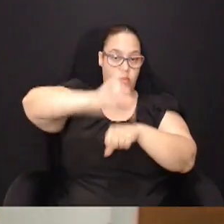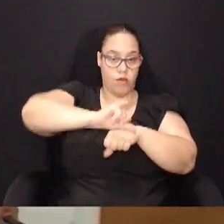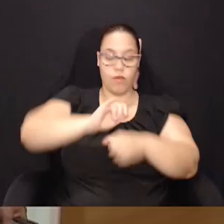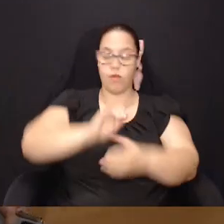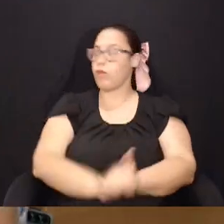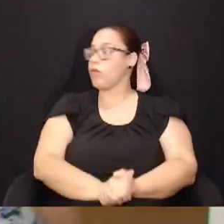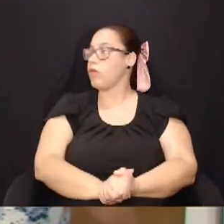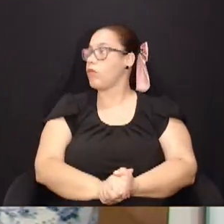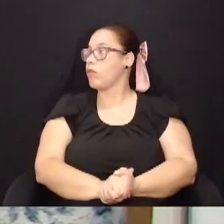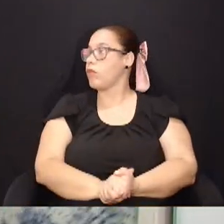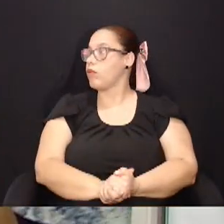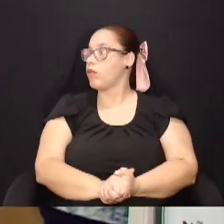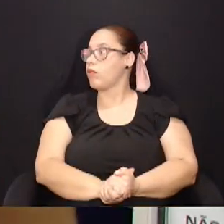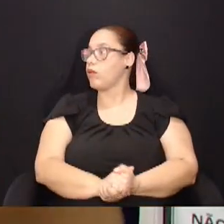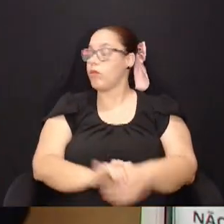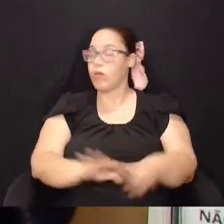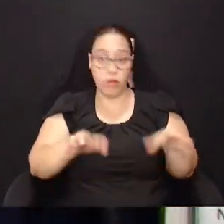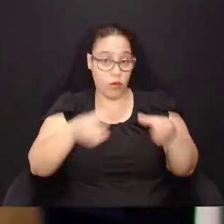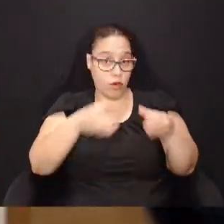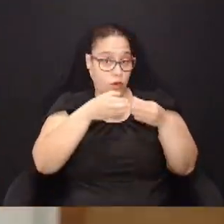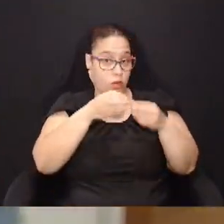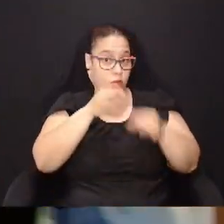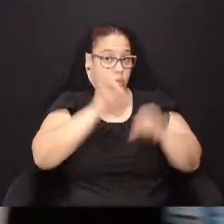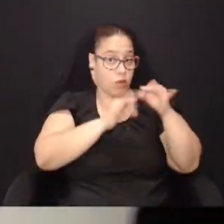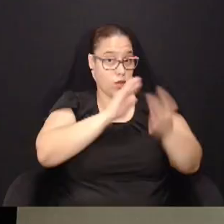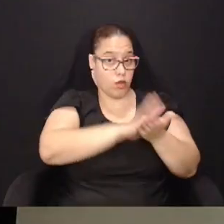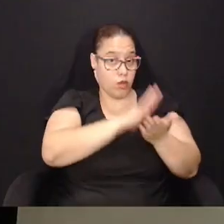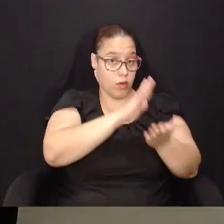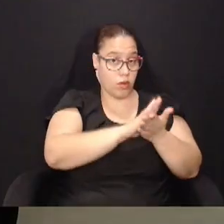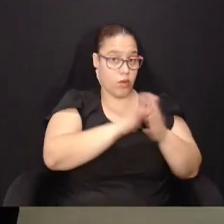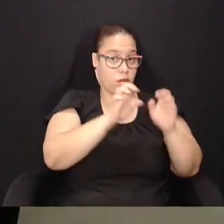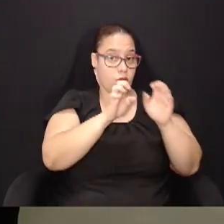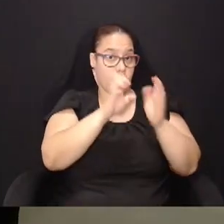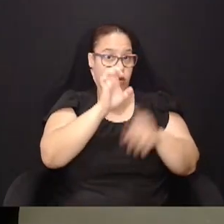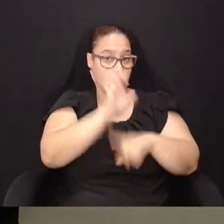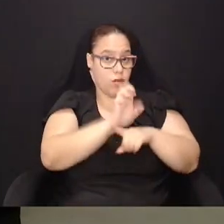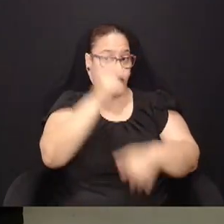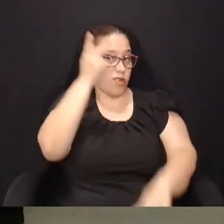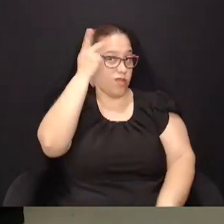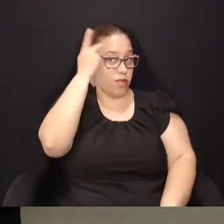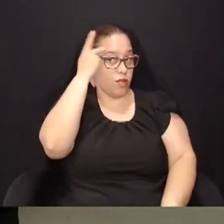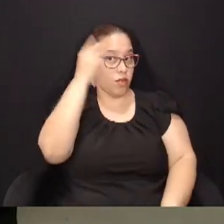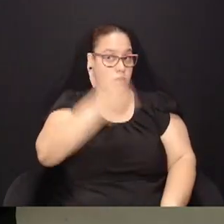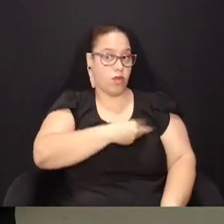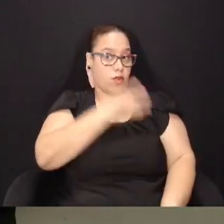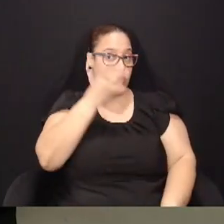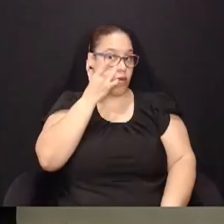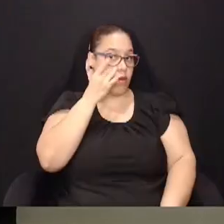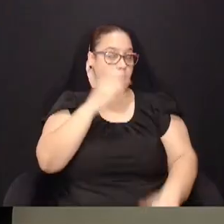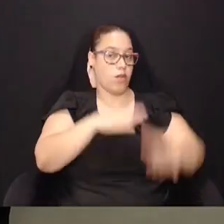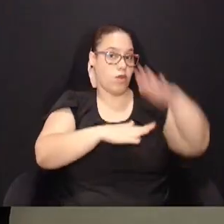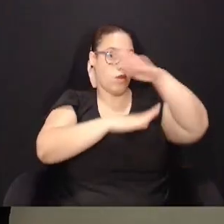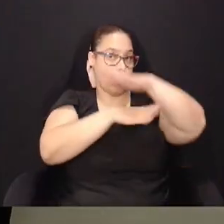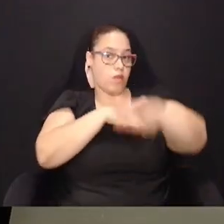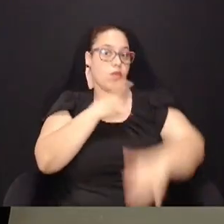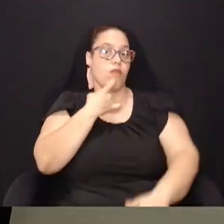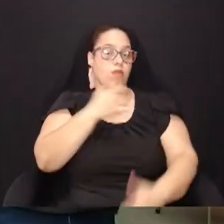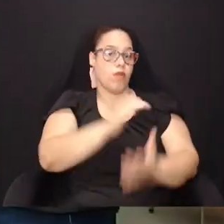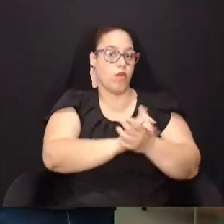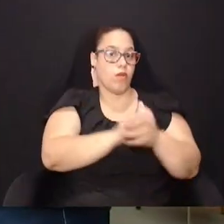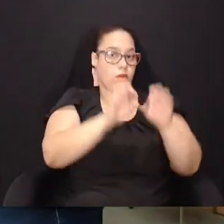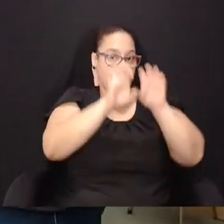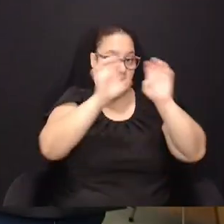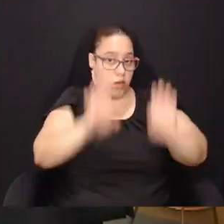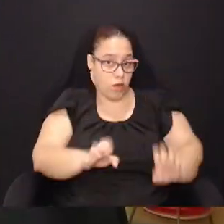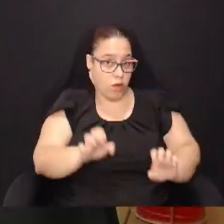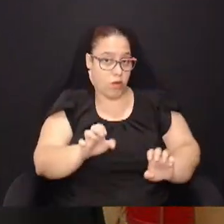Uma comitiva do Tribunal de Contas do Estado de São Paulo esteve na Câmara de Campinas para conhecer a estrutura da casa